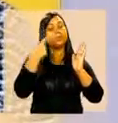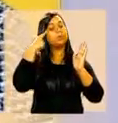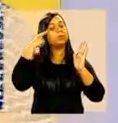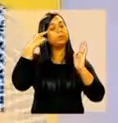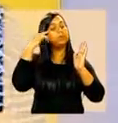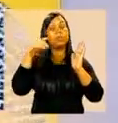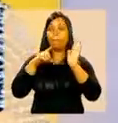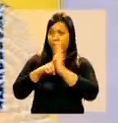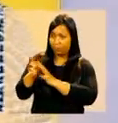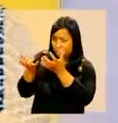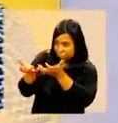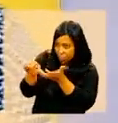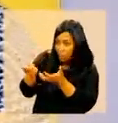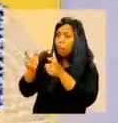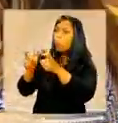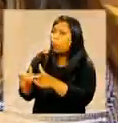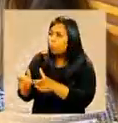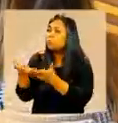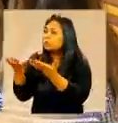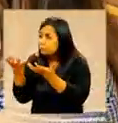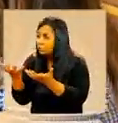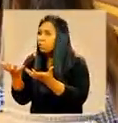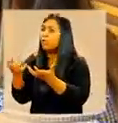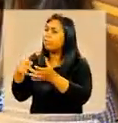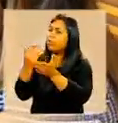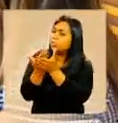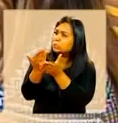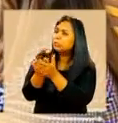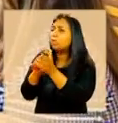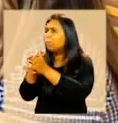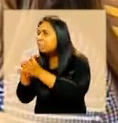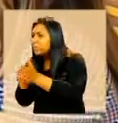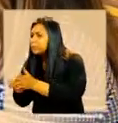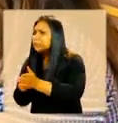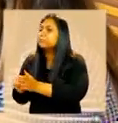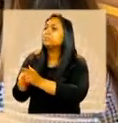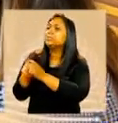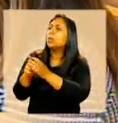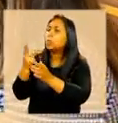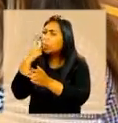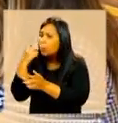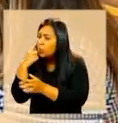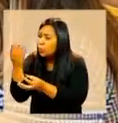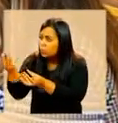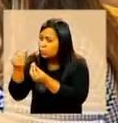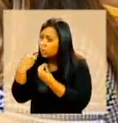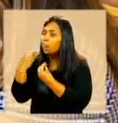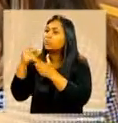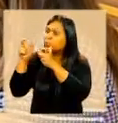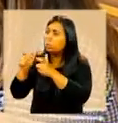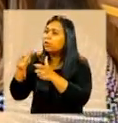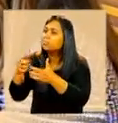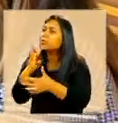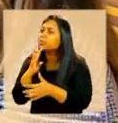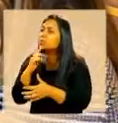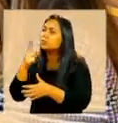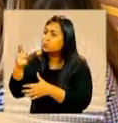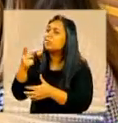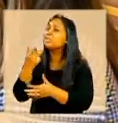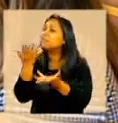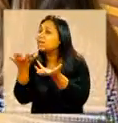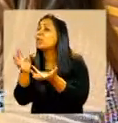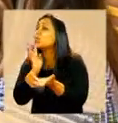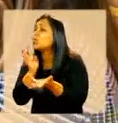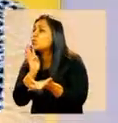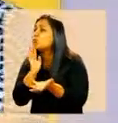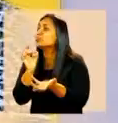pensado, a gente sempre perguntava, você quer ir aonde? Pesquisa, vai estudar, né, traz o seu roteiro, as coisas